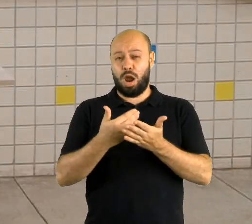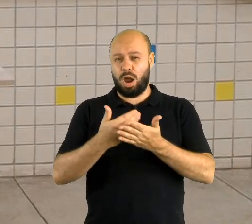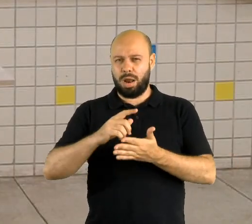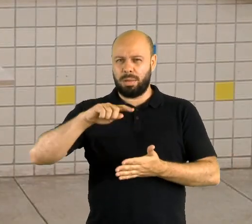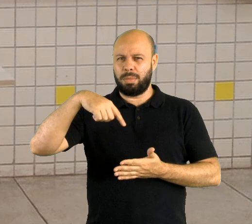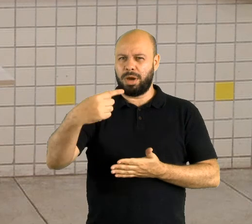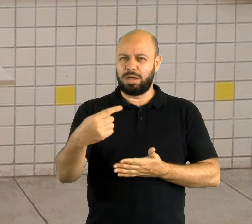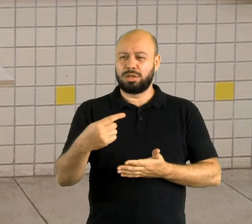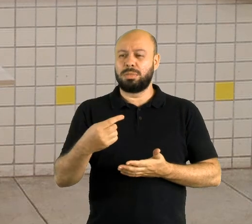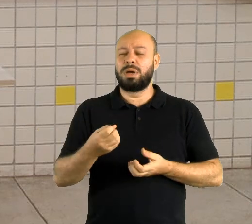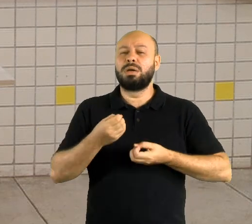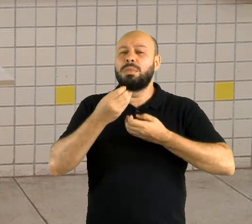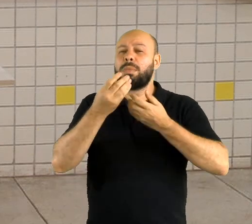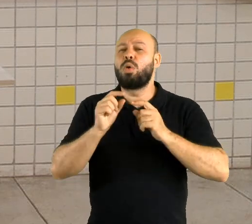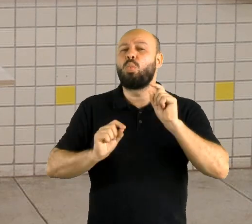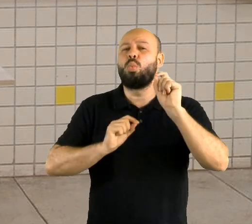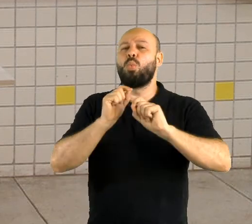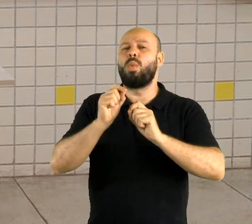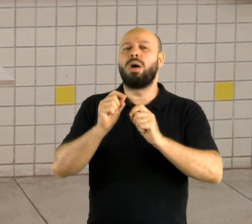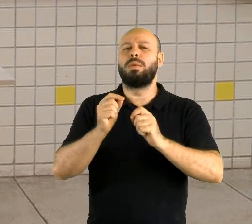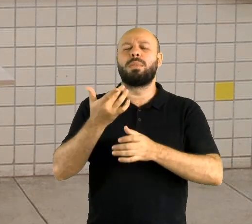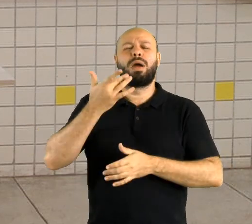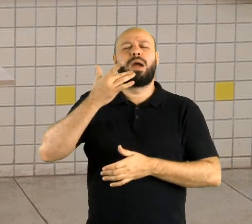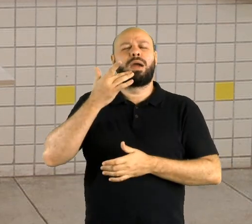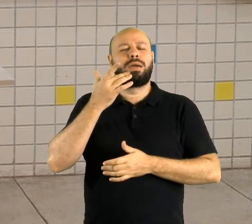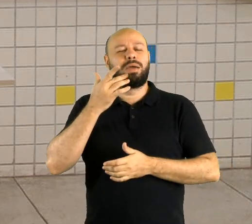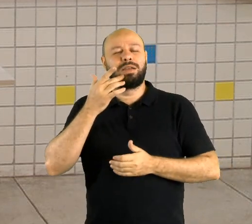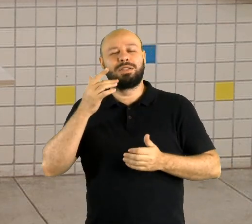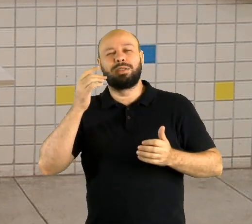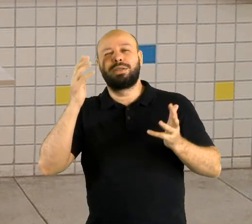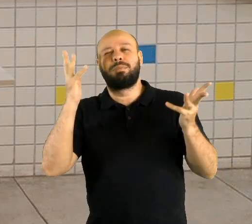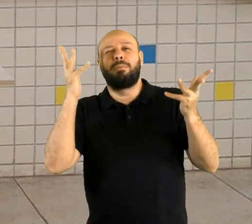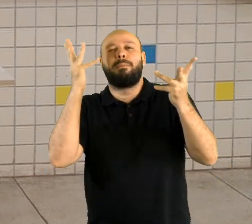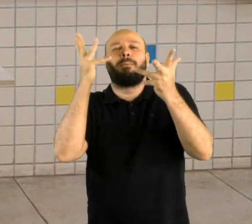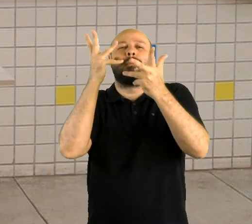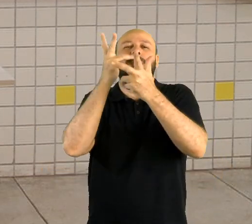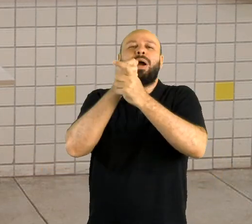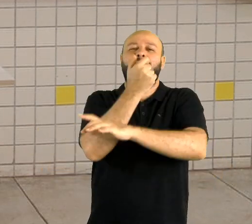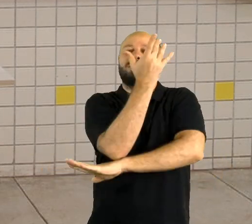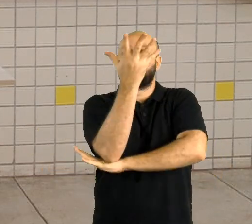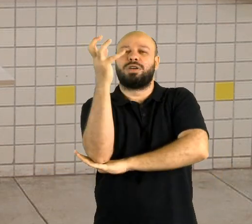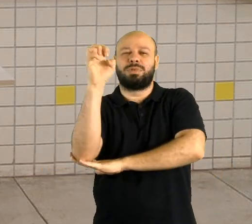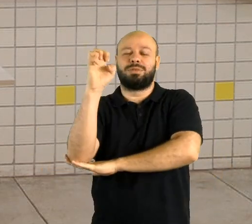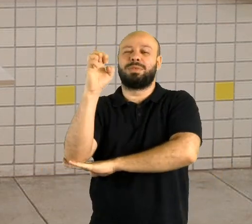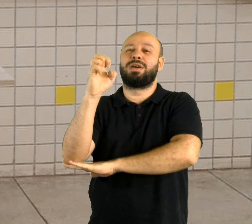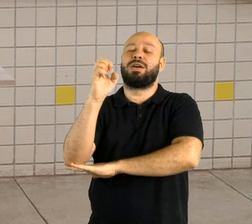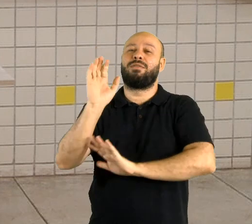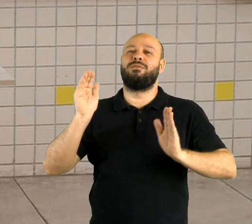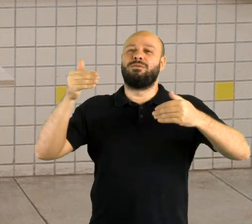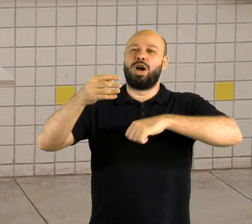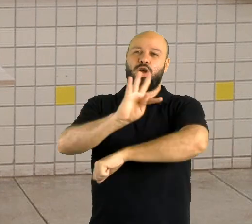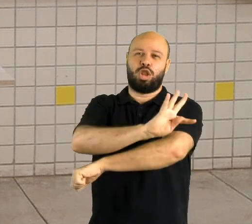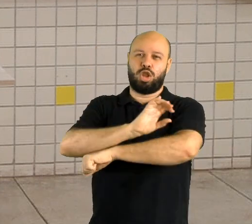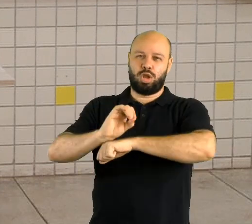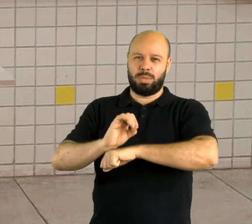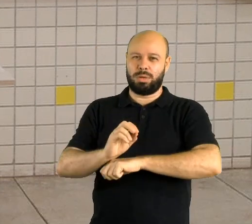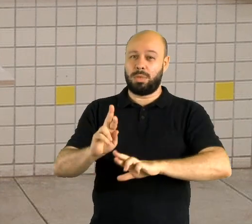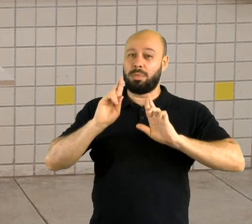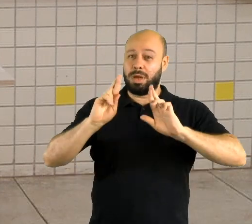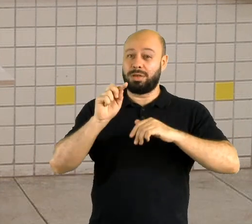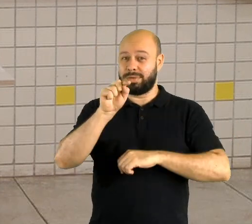nós vamos falar das riquezas e das belezas do Cerrado, especialmente do Tocantins. Te aguardo